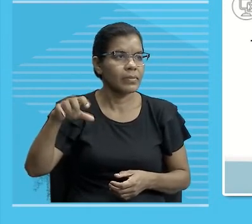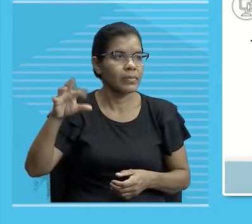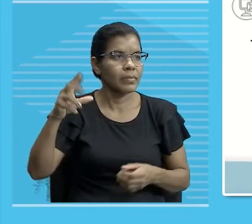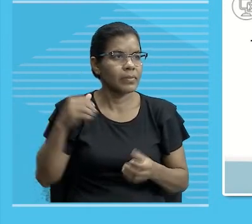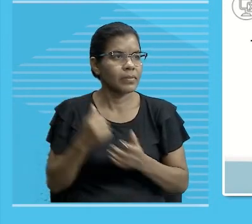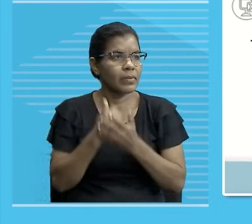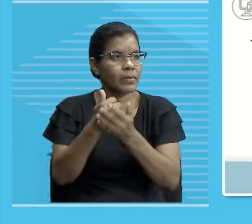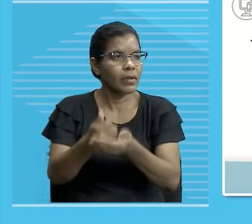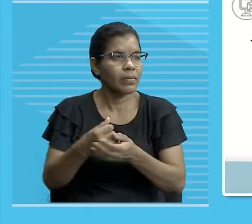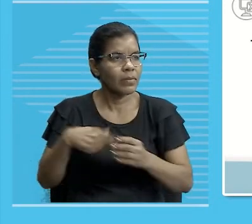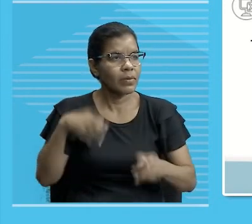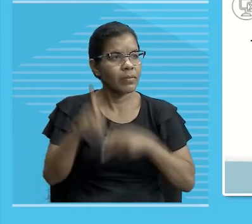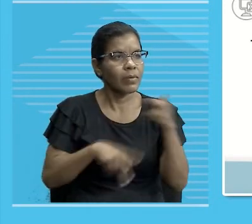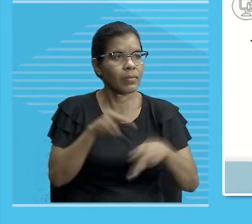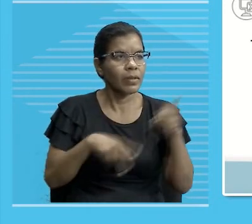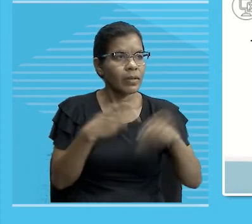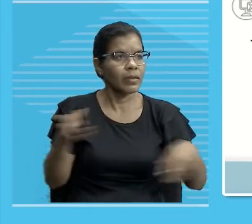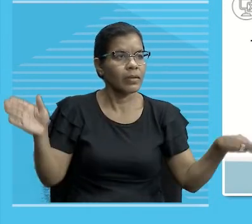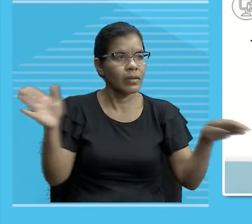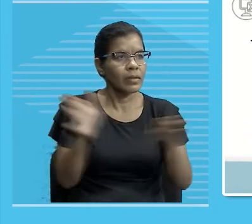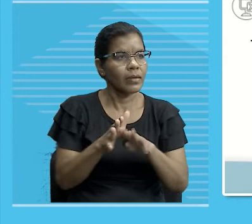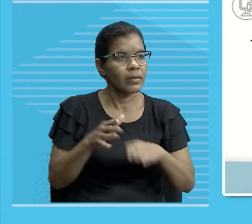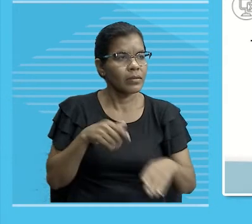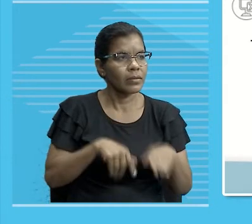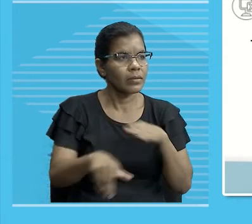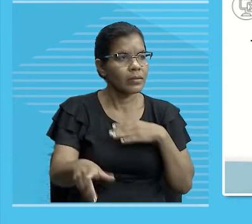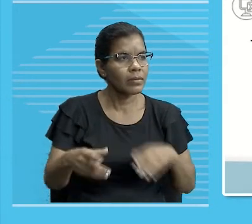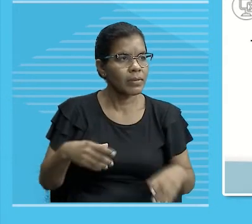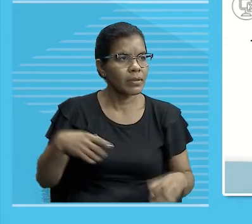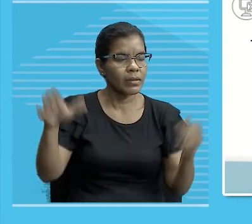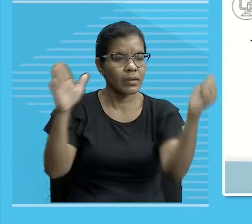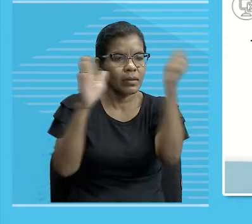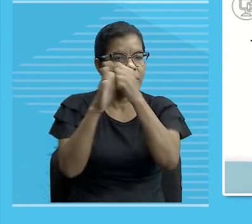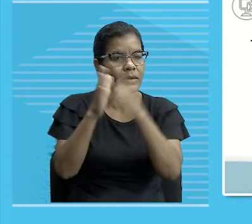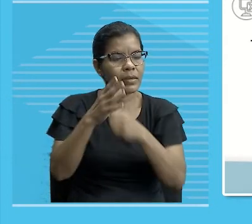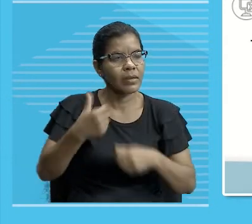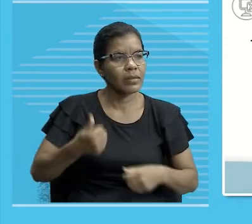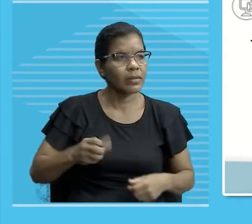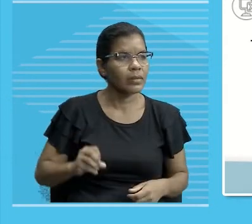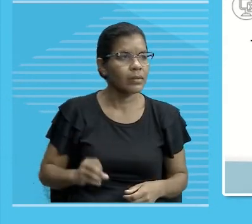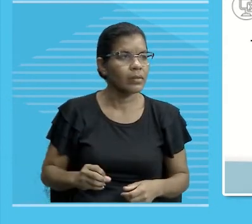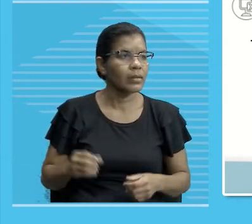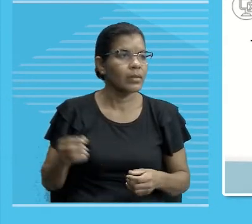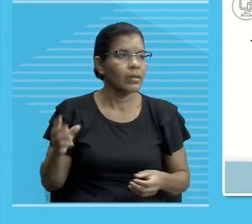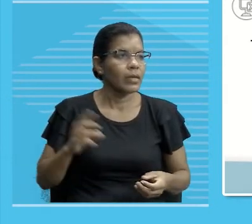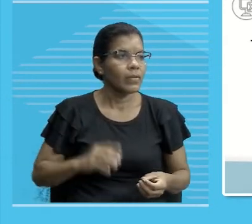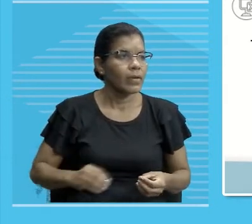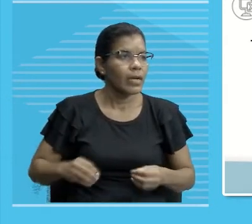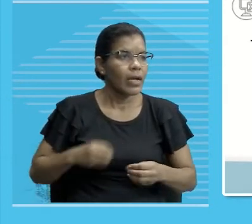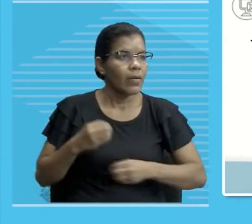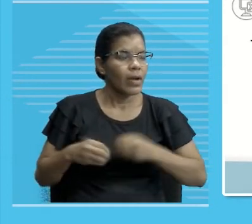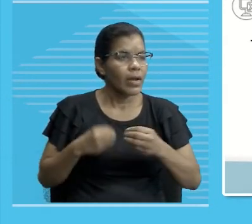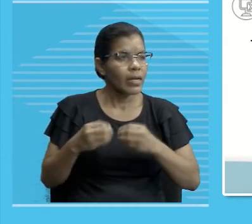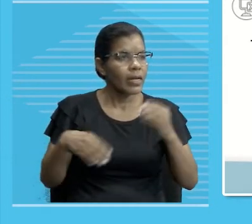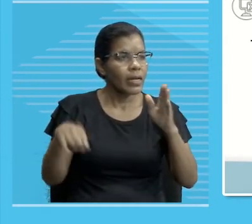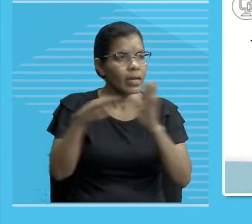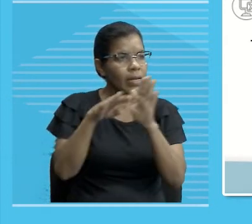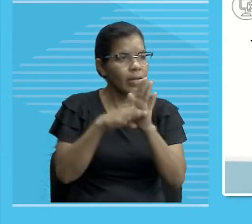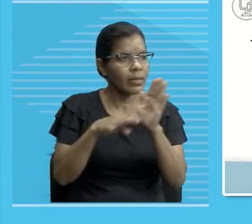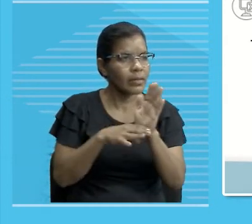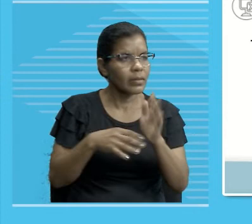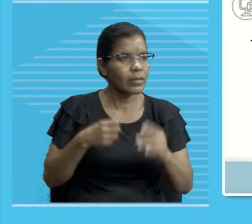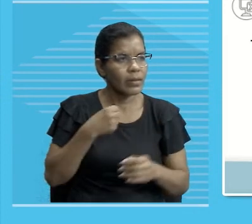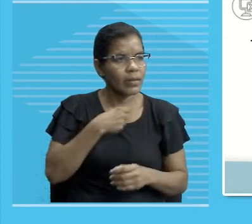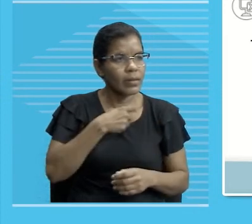parecia bastante segura para o organismo humano com baixa toxicidade e menor risco de overdose fatal, comparado